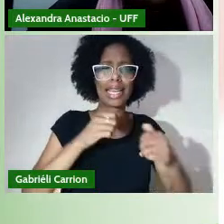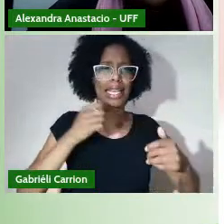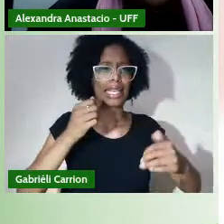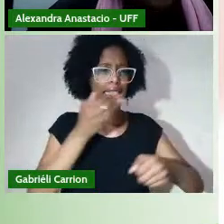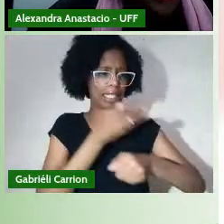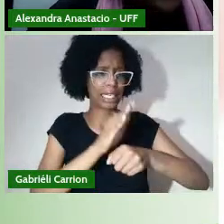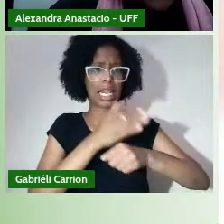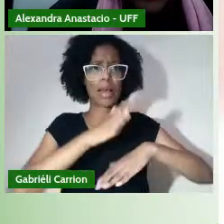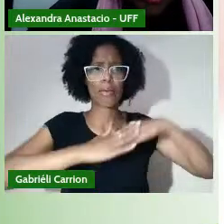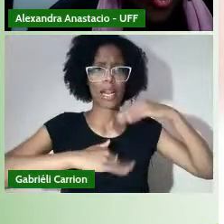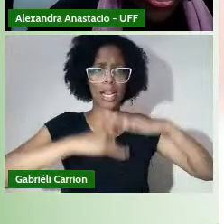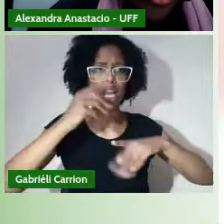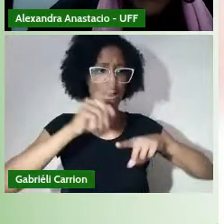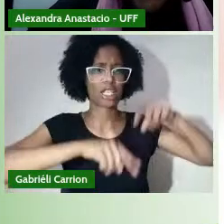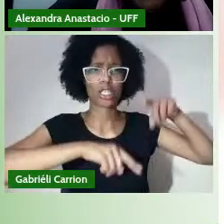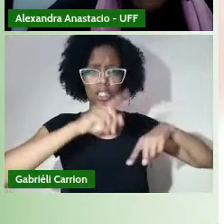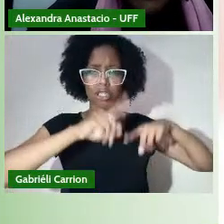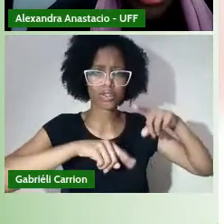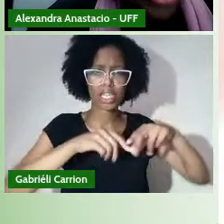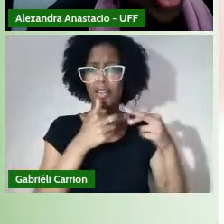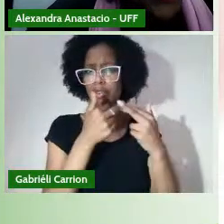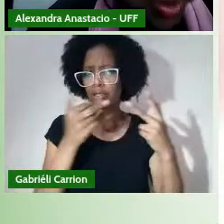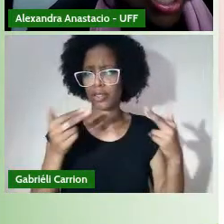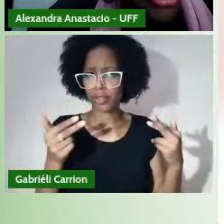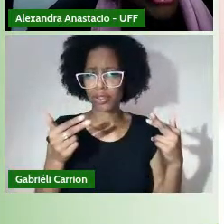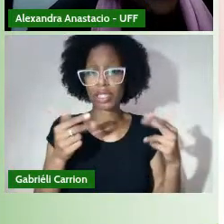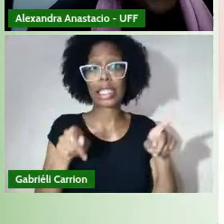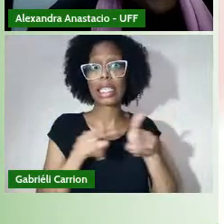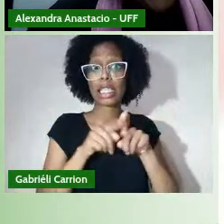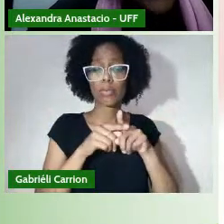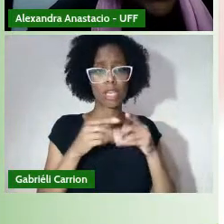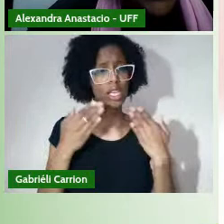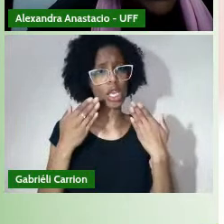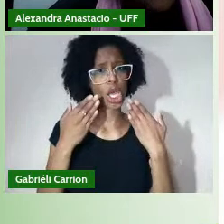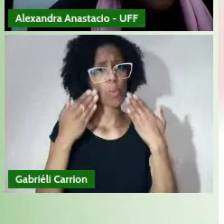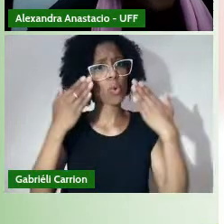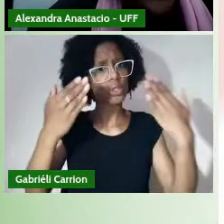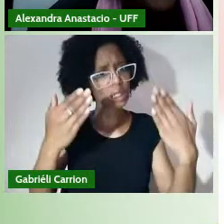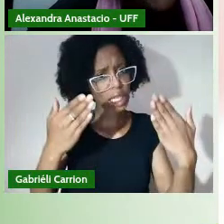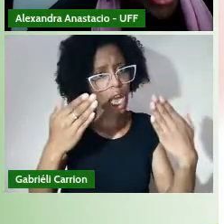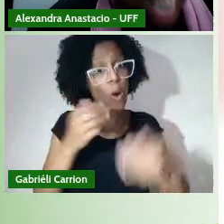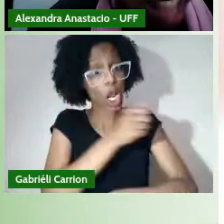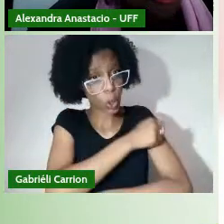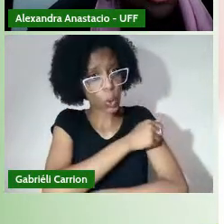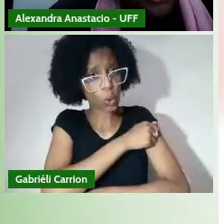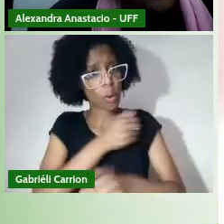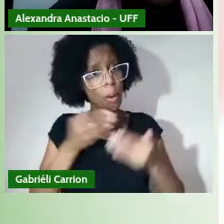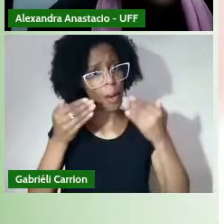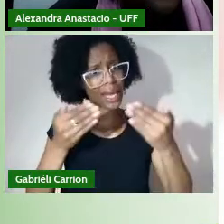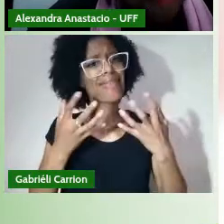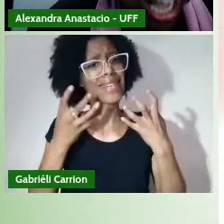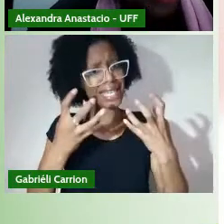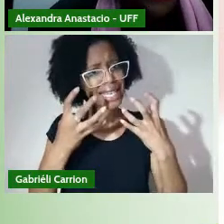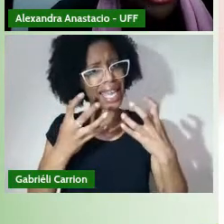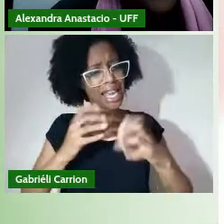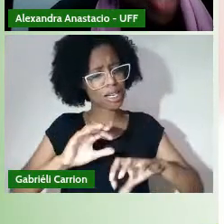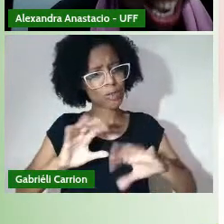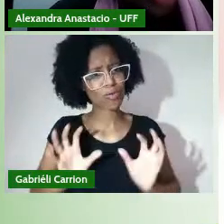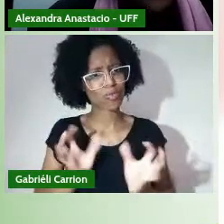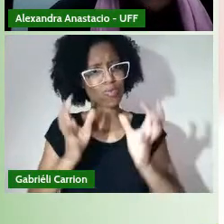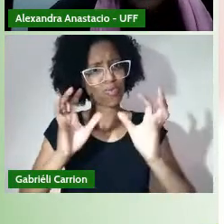capacitação, as atividades práticas, as ações. E a atitude que o aluno precisa desenvolver, que é querer fazer, ser